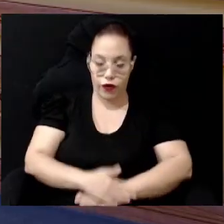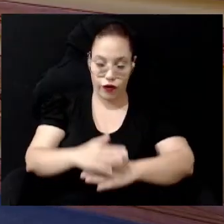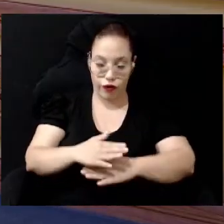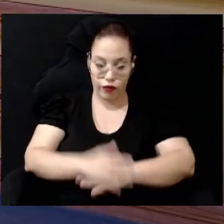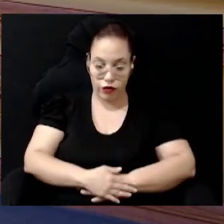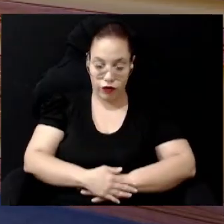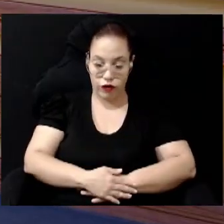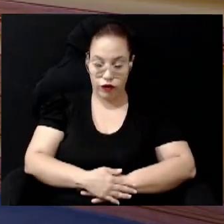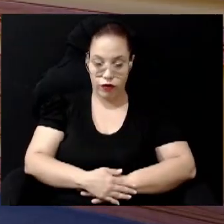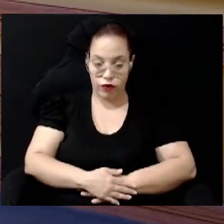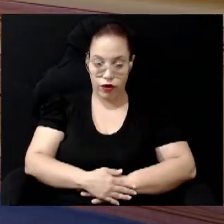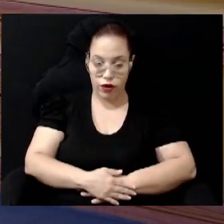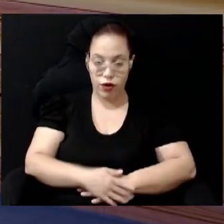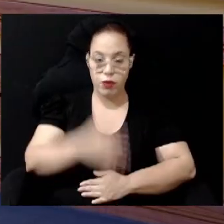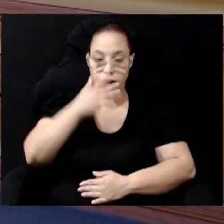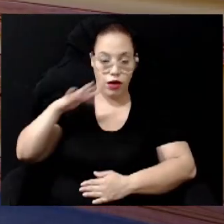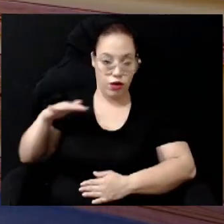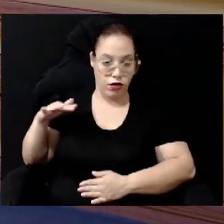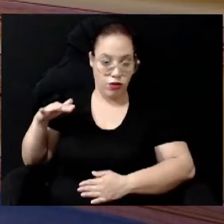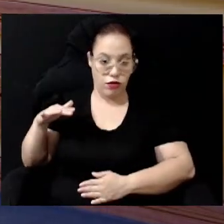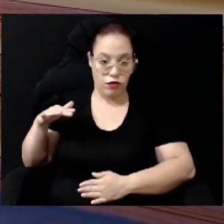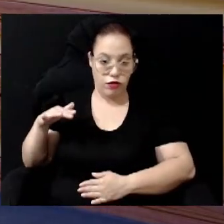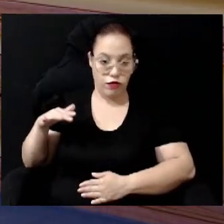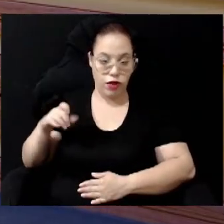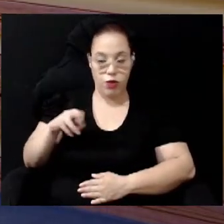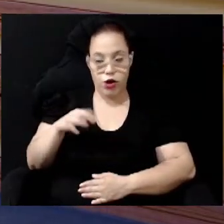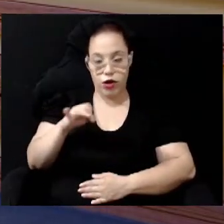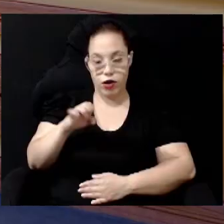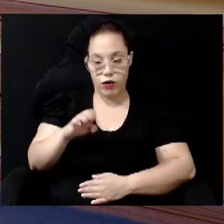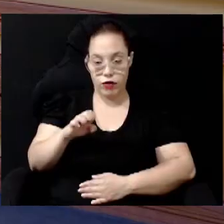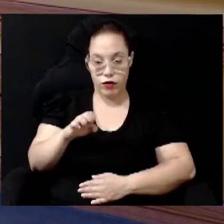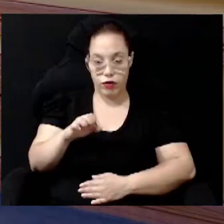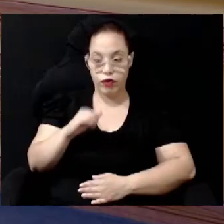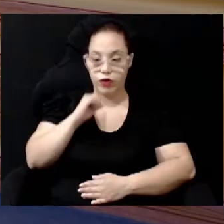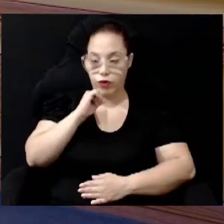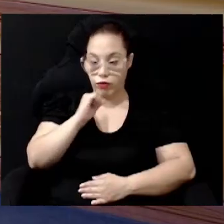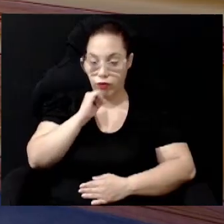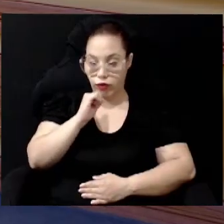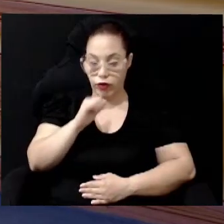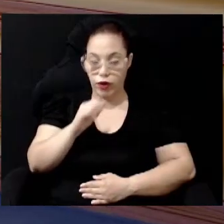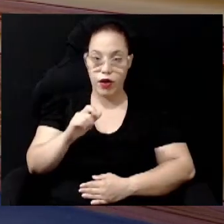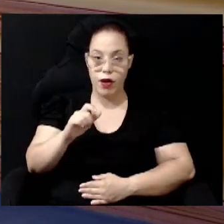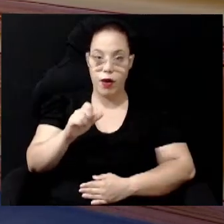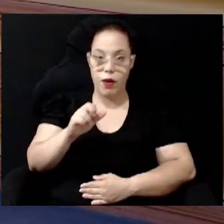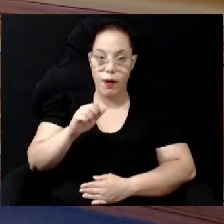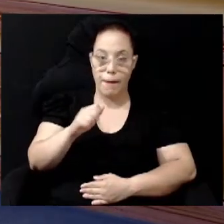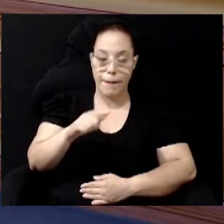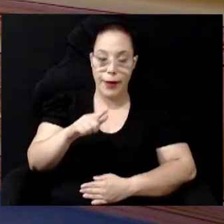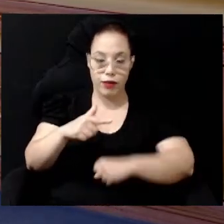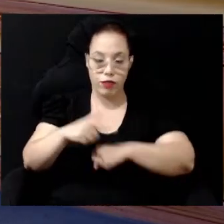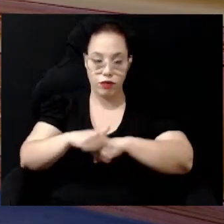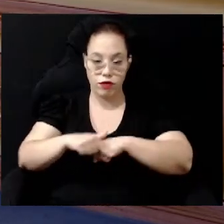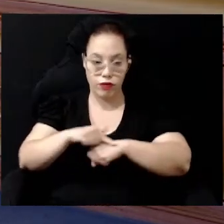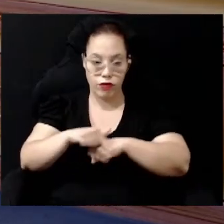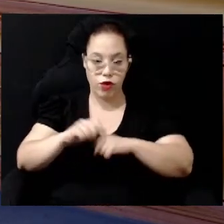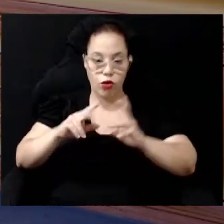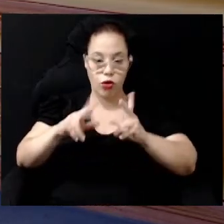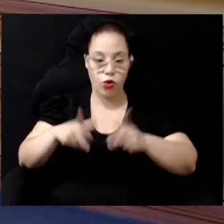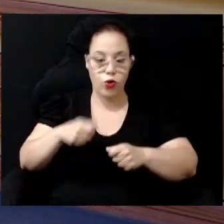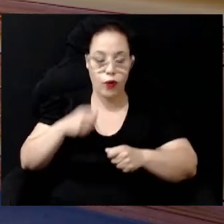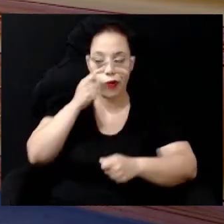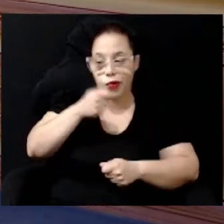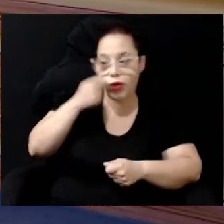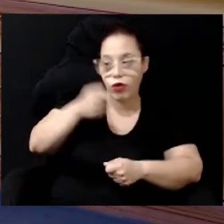fralda higiênica para criança, absorvente higiênico e papel sujo.